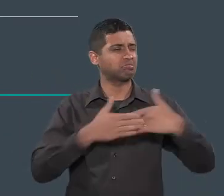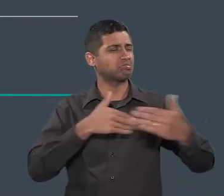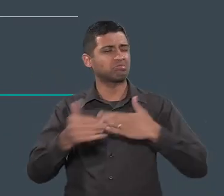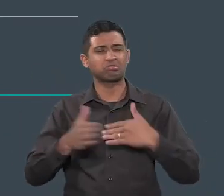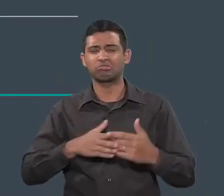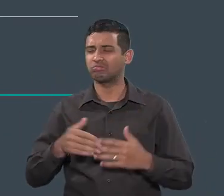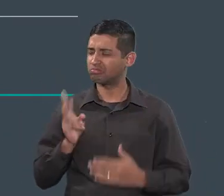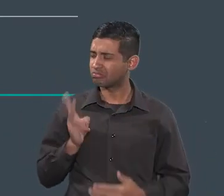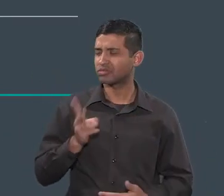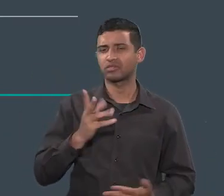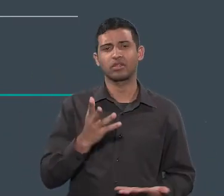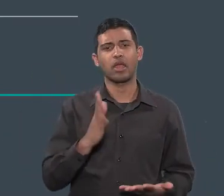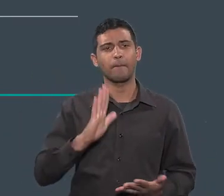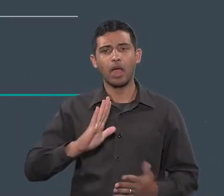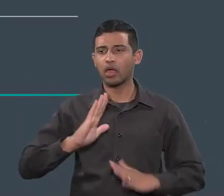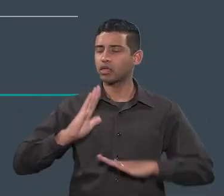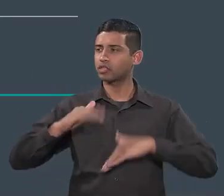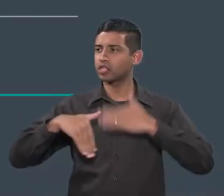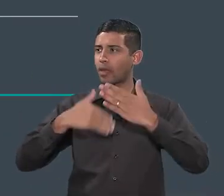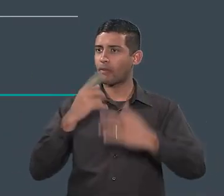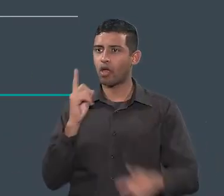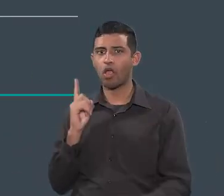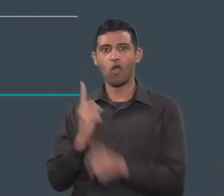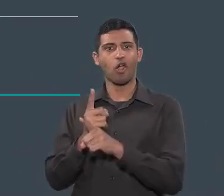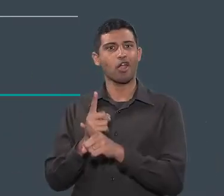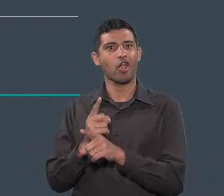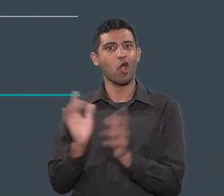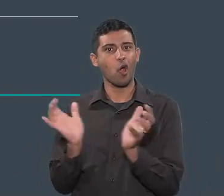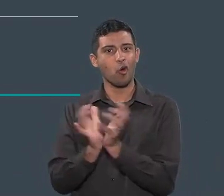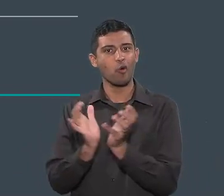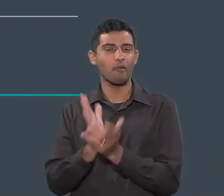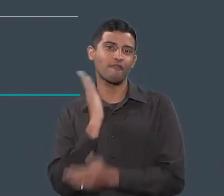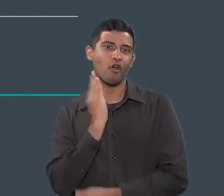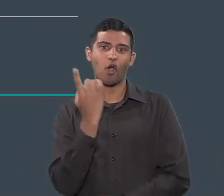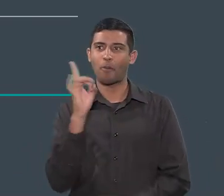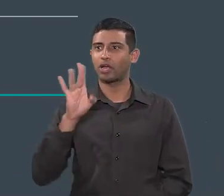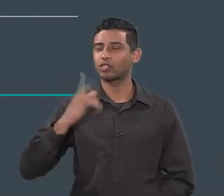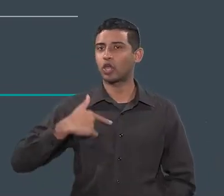vamos levando. Mas depois que eu conheci Uma Só Voz, aí começou a mudar